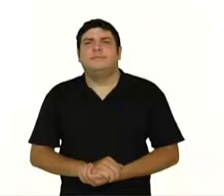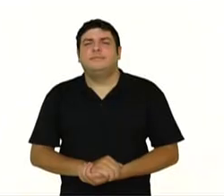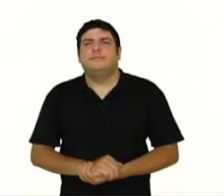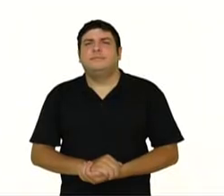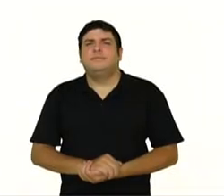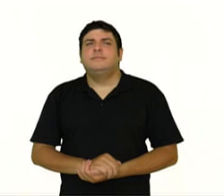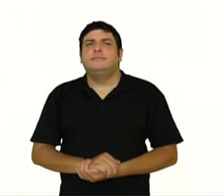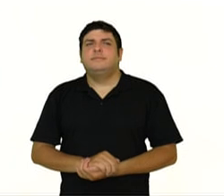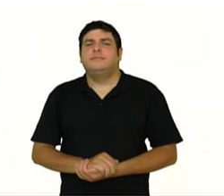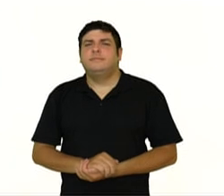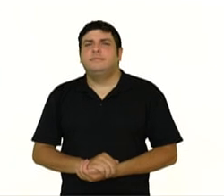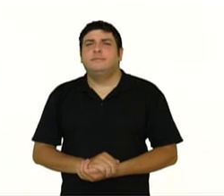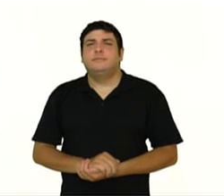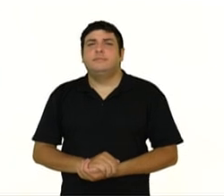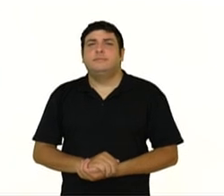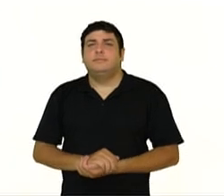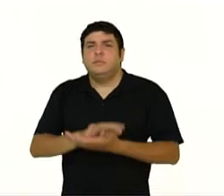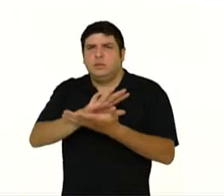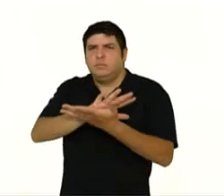interessante. Mata